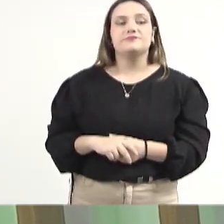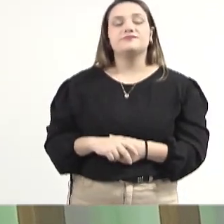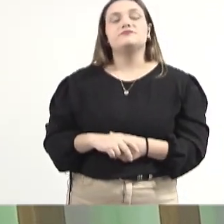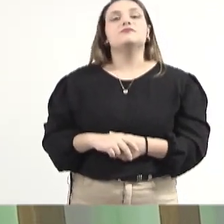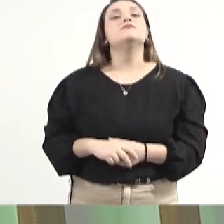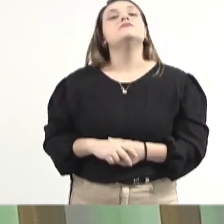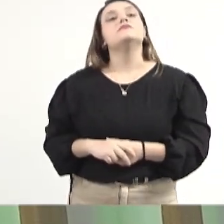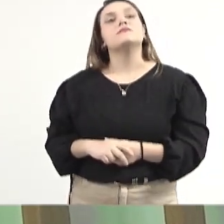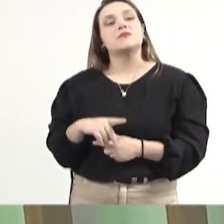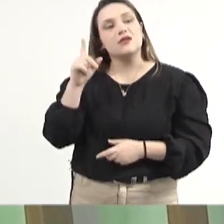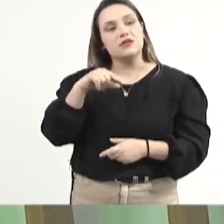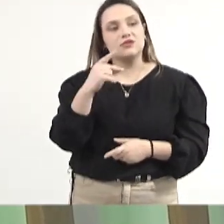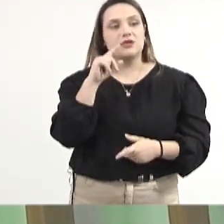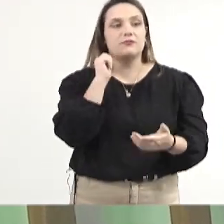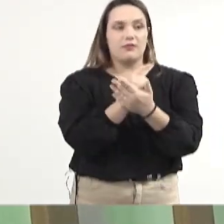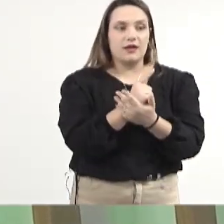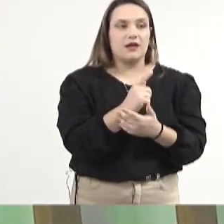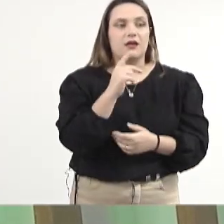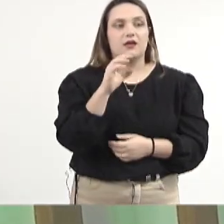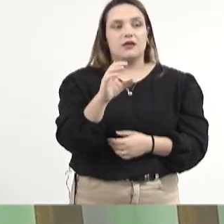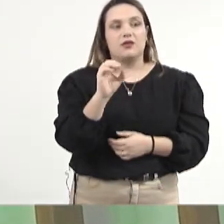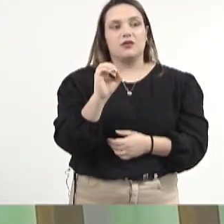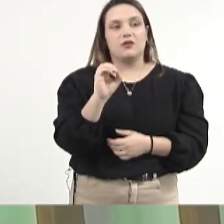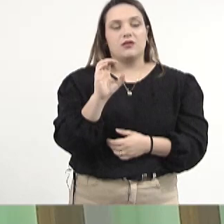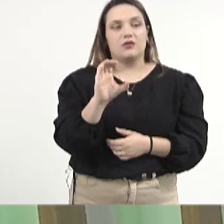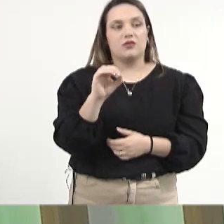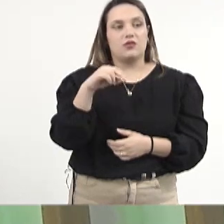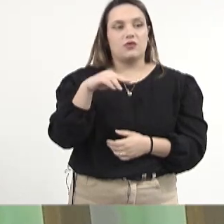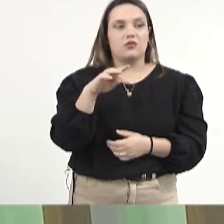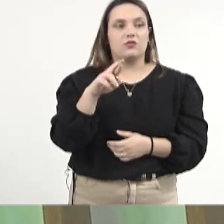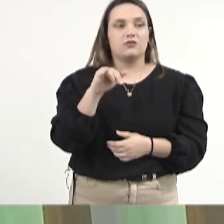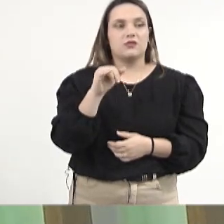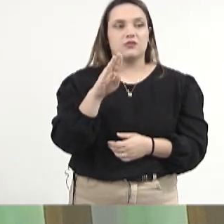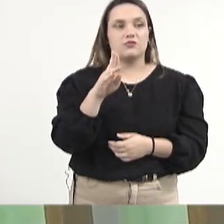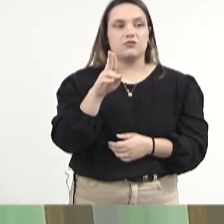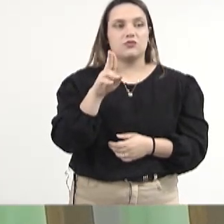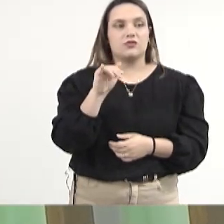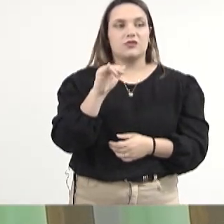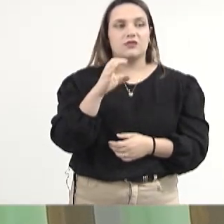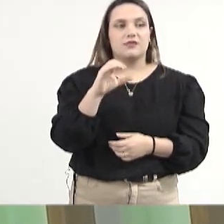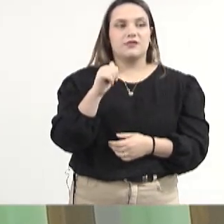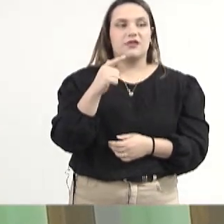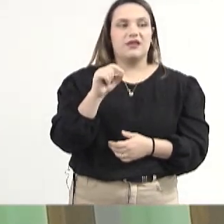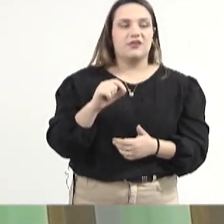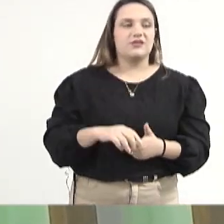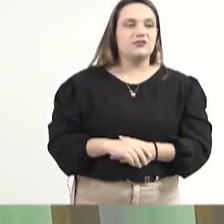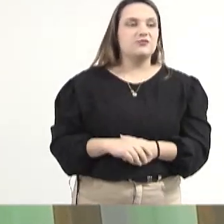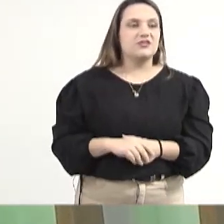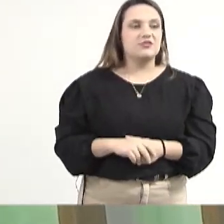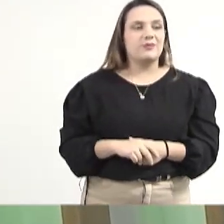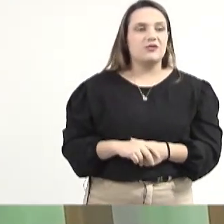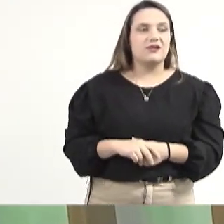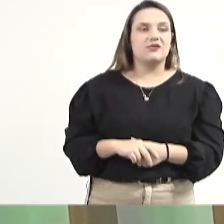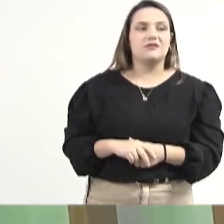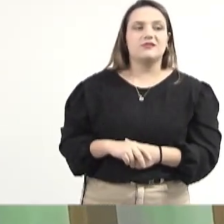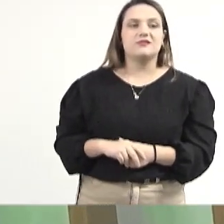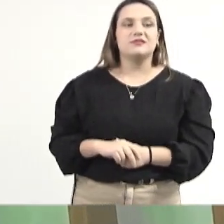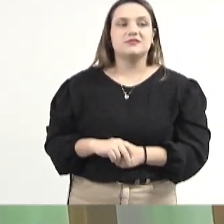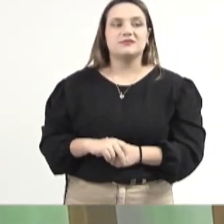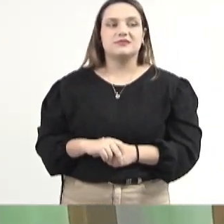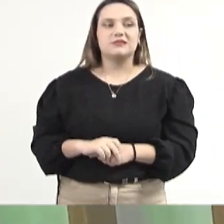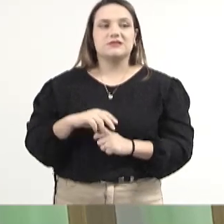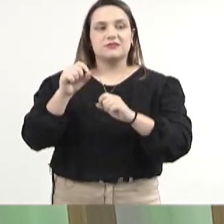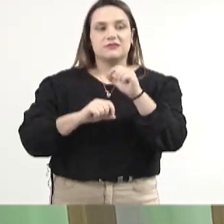espécie de contribuição previdenciária aí dos militares. O deputado Coronel Davi falou ontem sobre a proposição de duas emendas